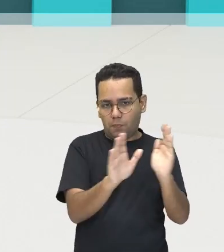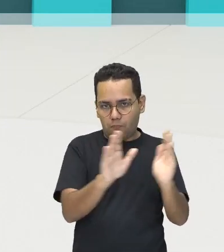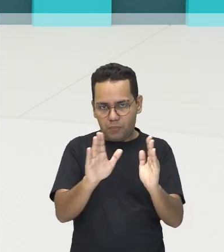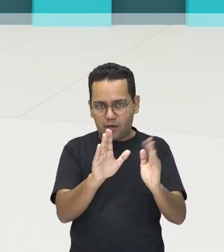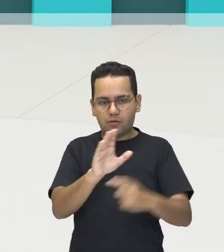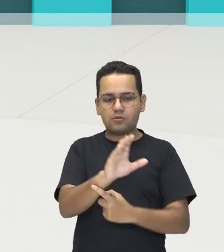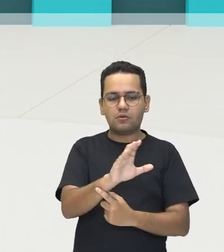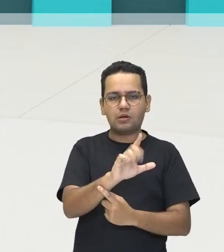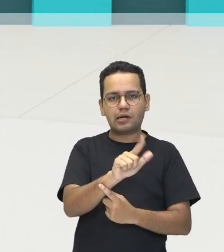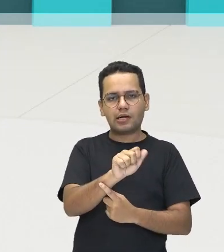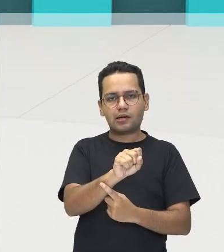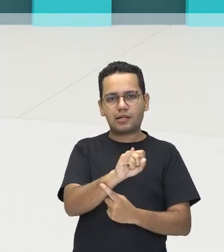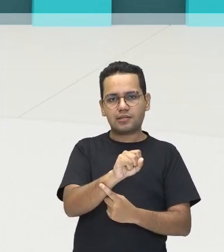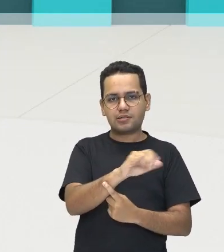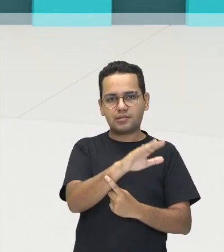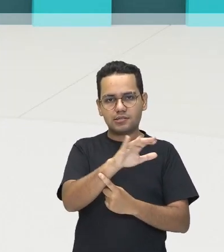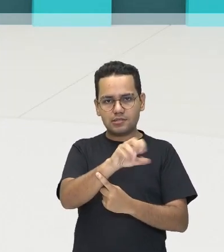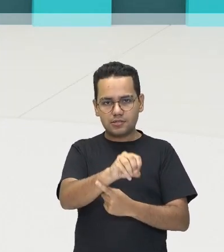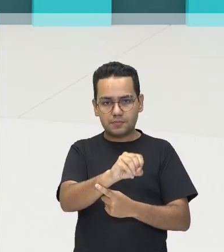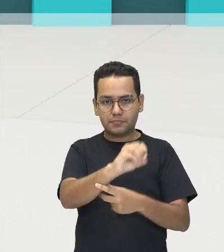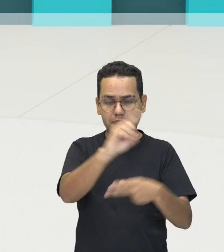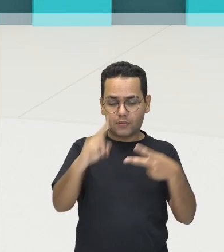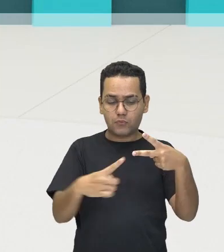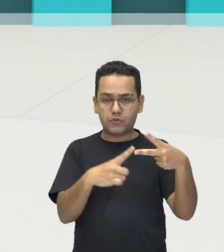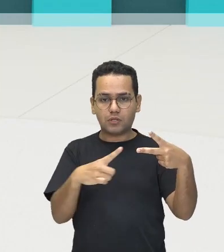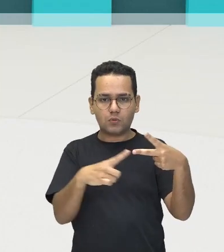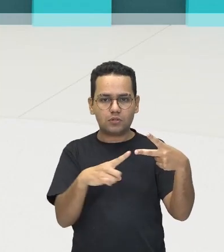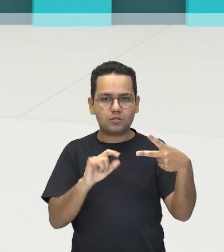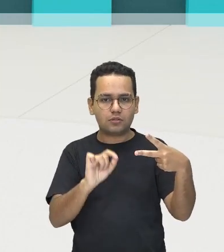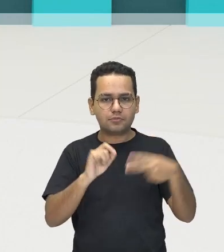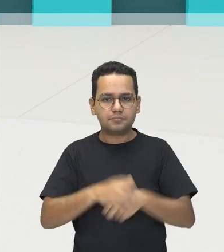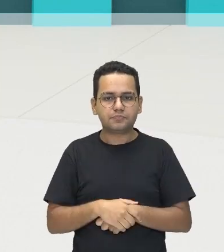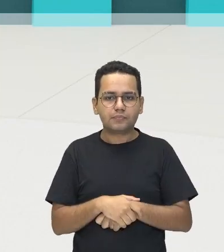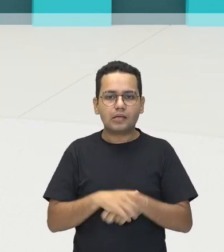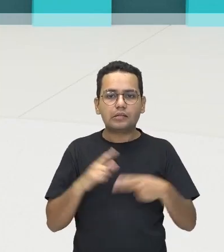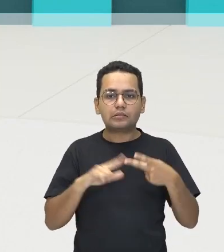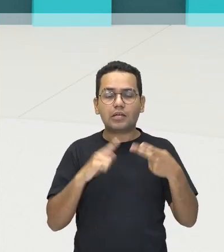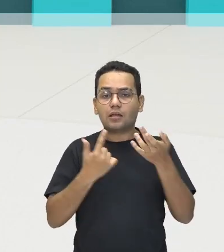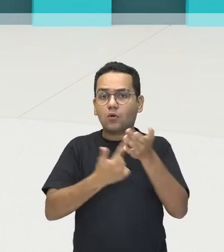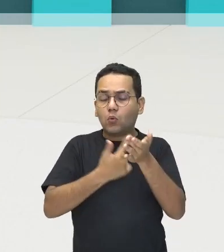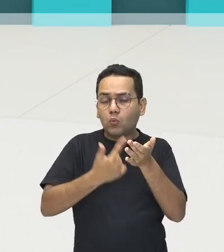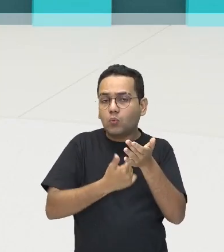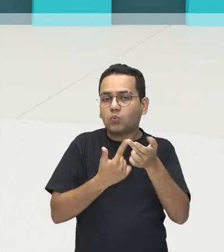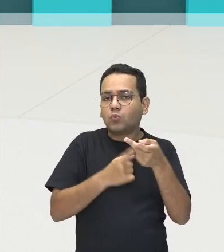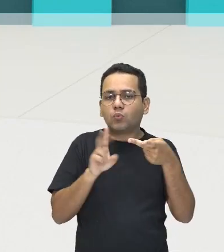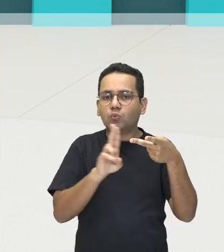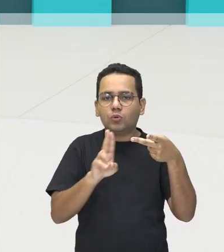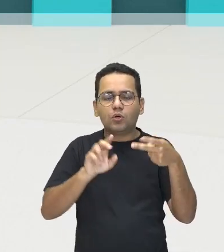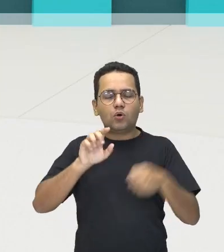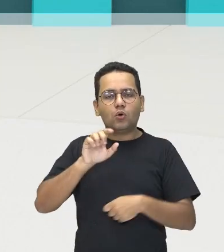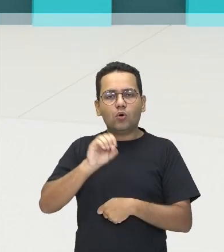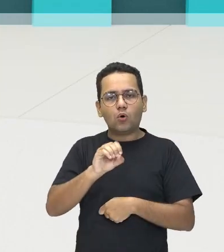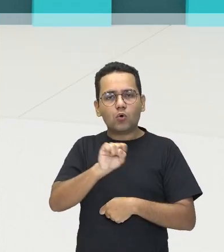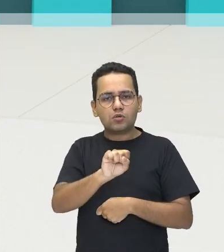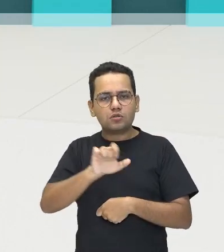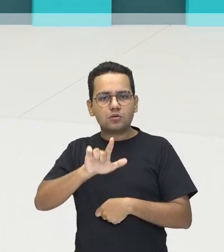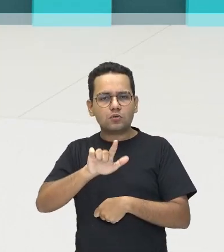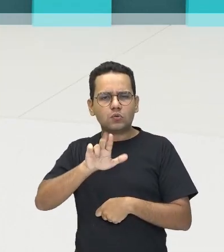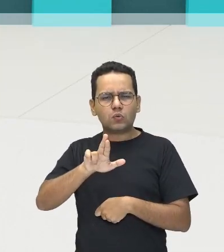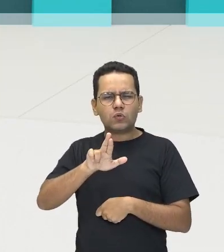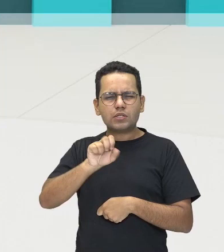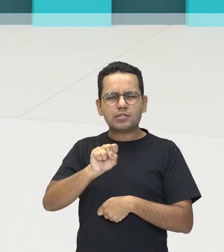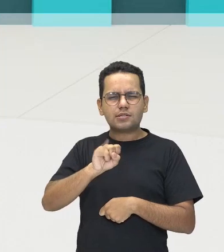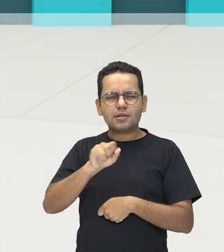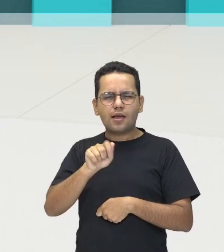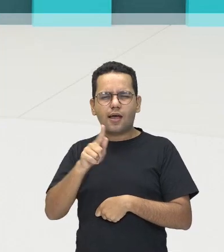bom? Lembrando que o Luiz Vaz de Camões vai escrever o livro chamado Os Lusíadas, em que ele trata a respeito do